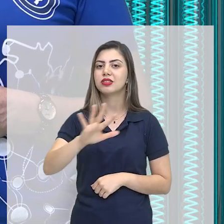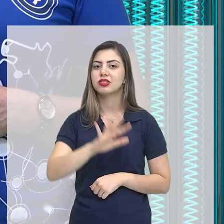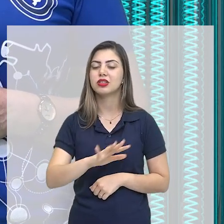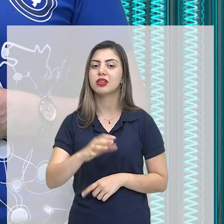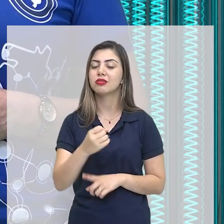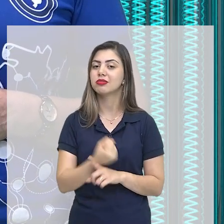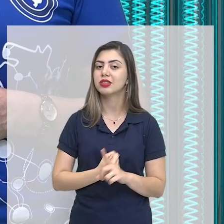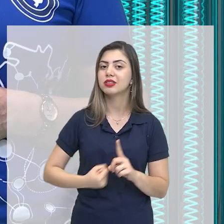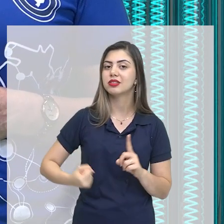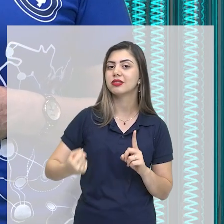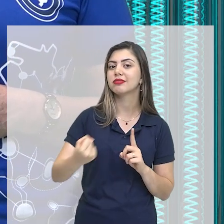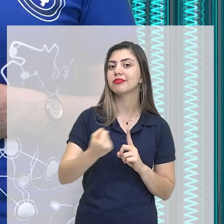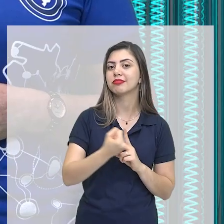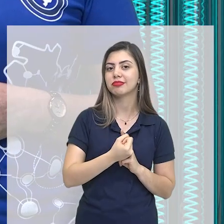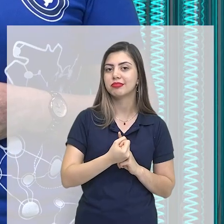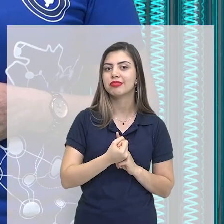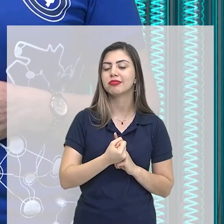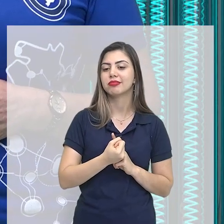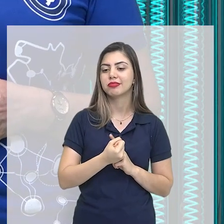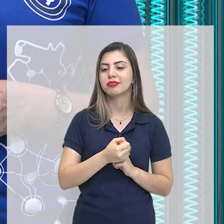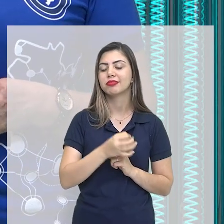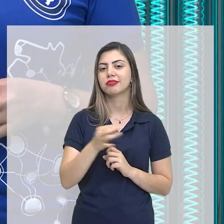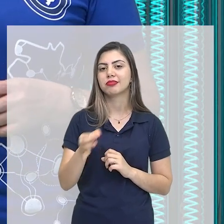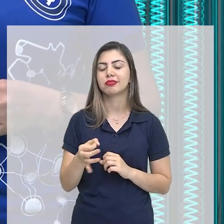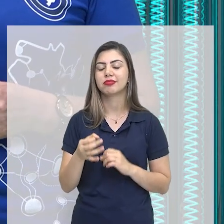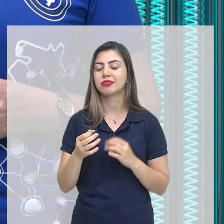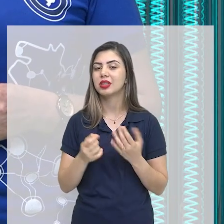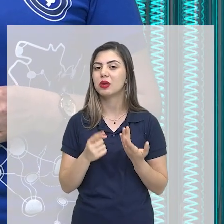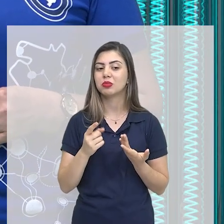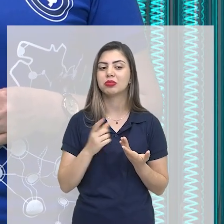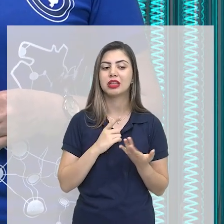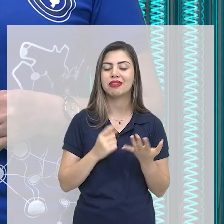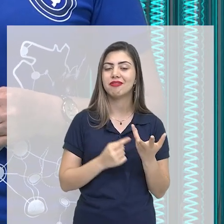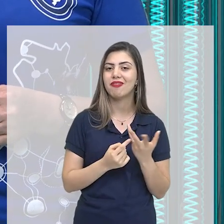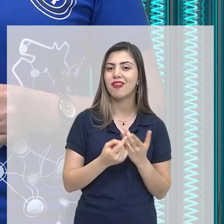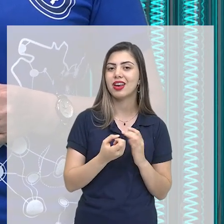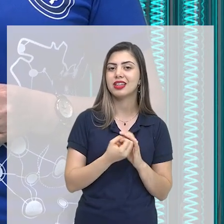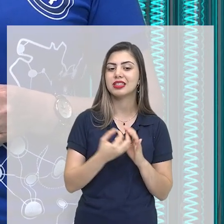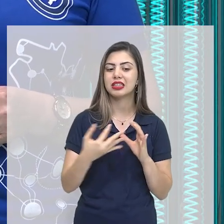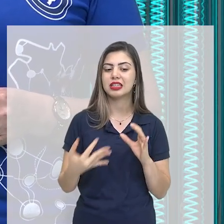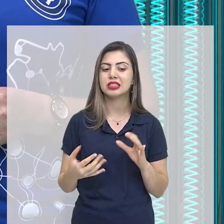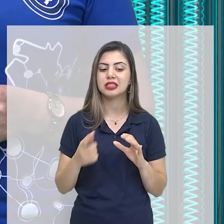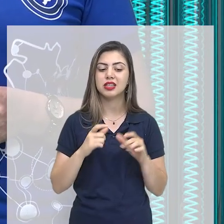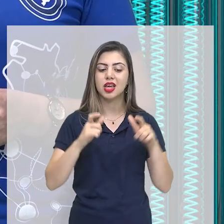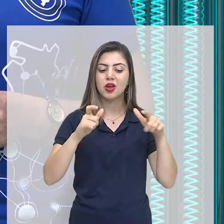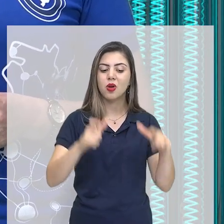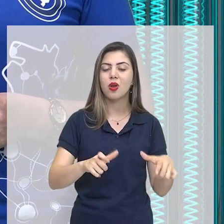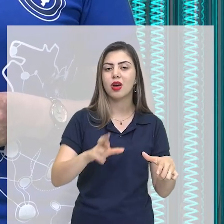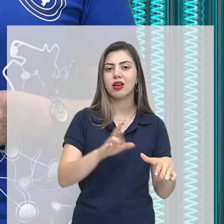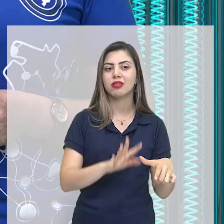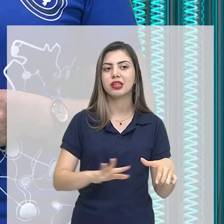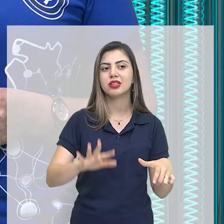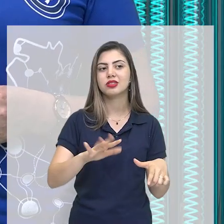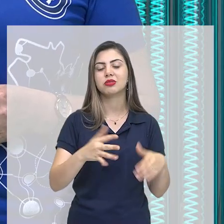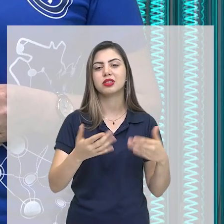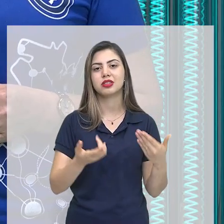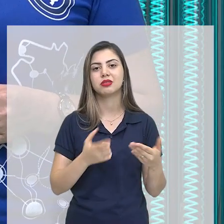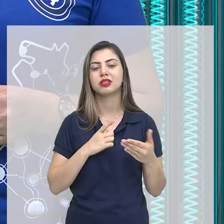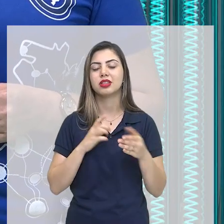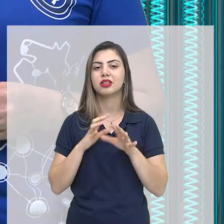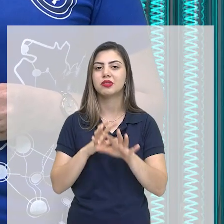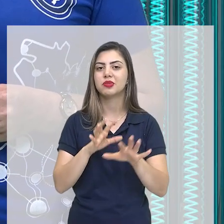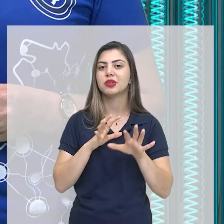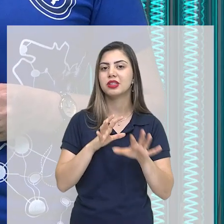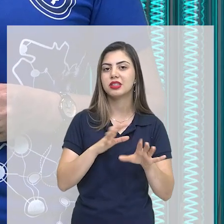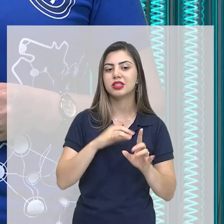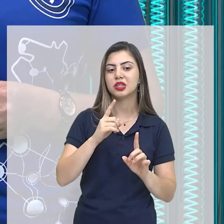fator social, em que todos esses elementos eles estarão influenciando na maneira e